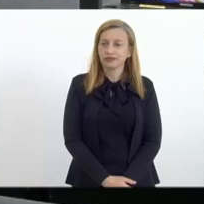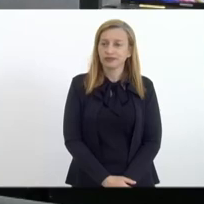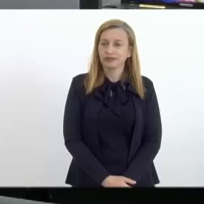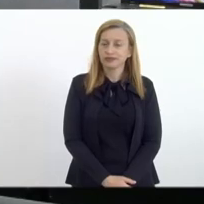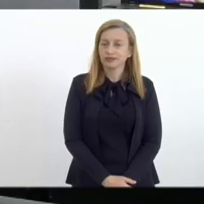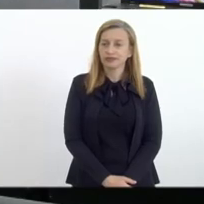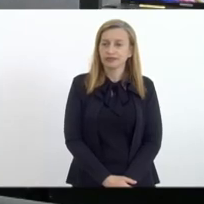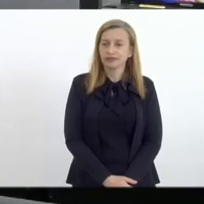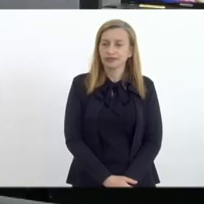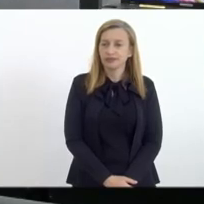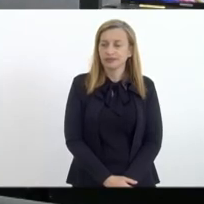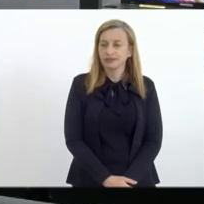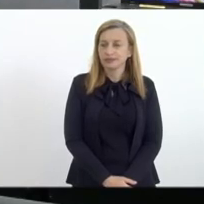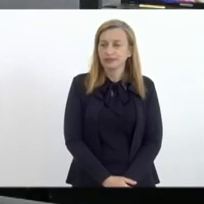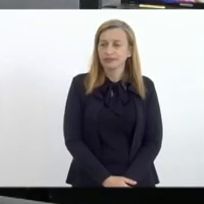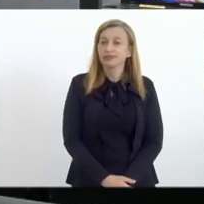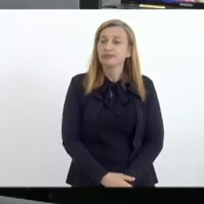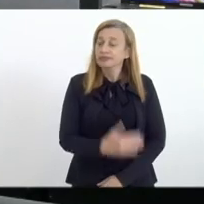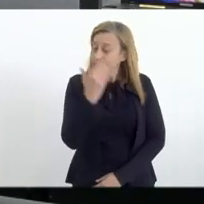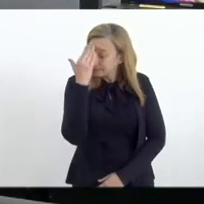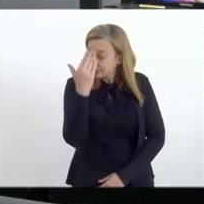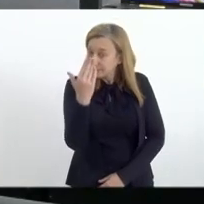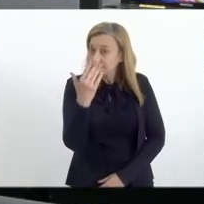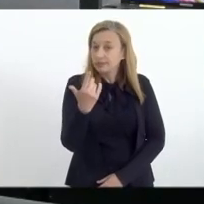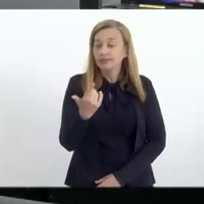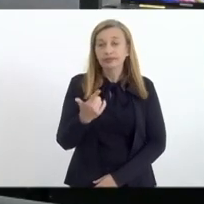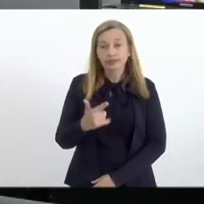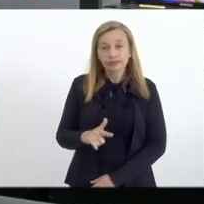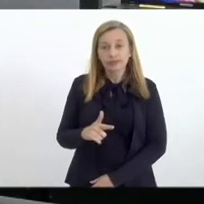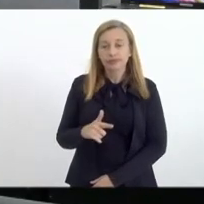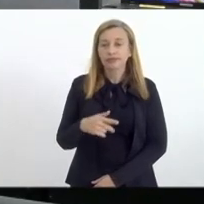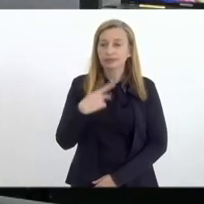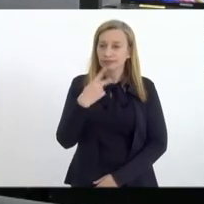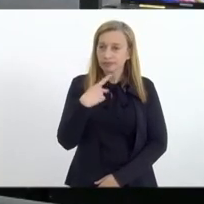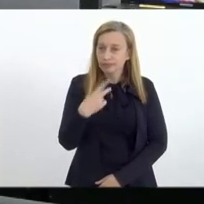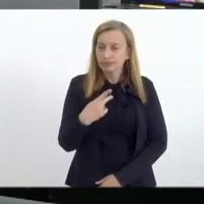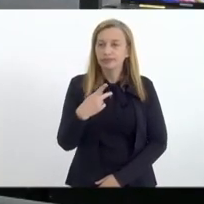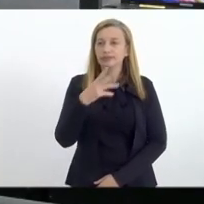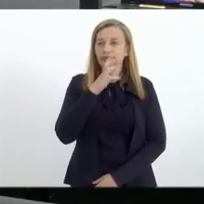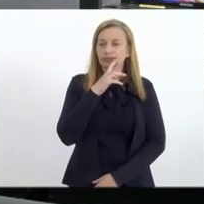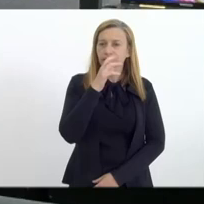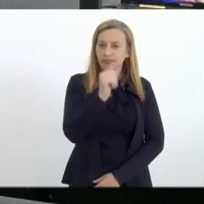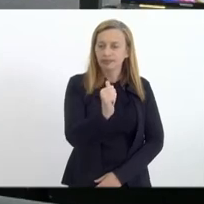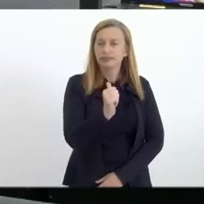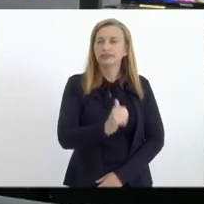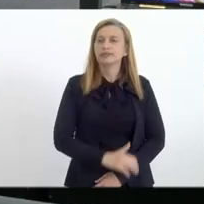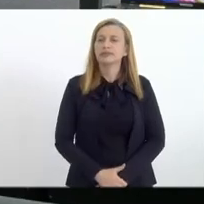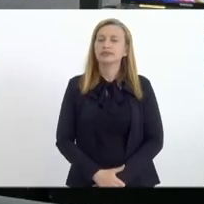40 minutos e o PL tem 2 minutos. Agradeço a palavra novamente cedida pelo presidente Rodrigo Amorim.